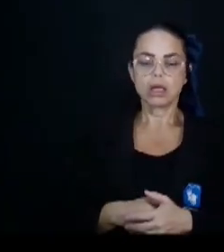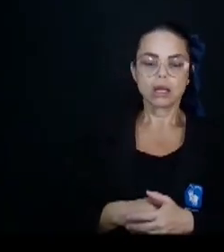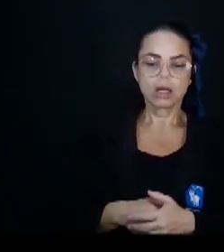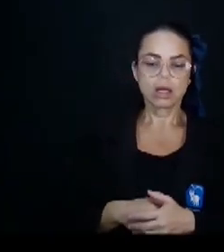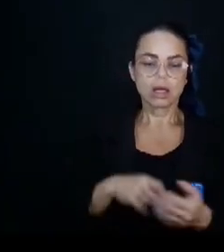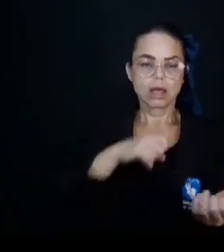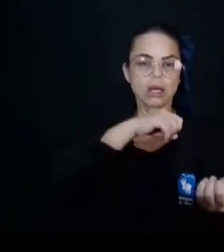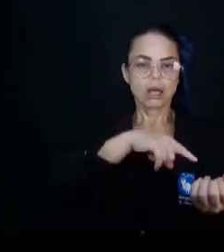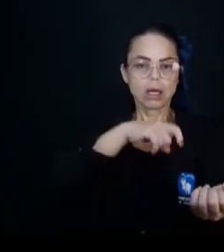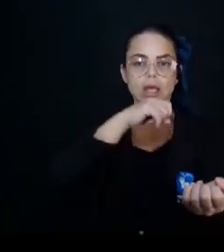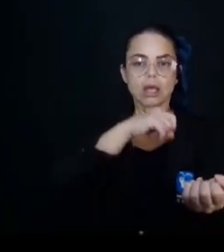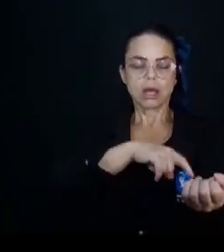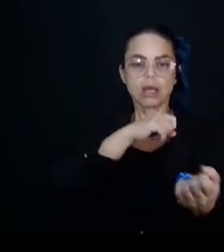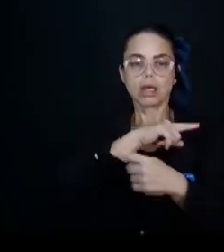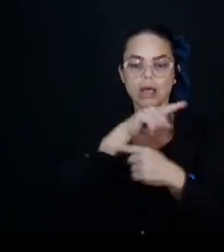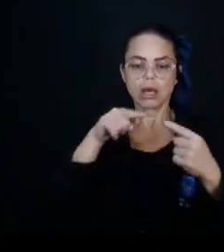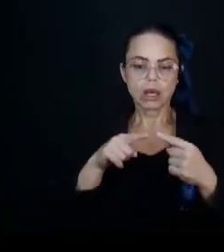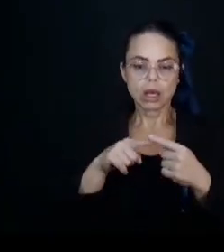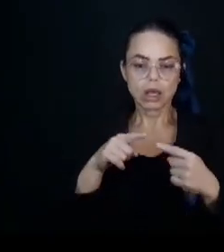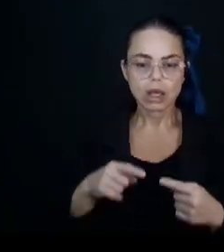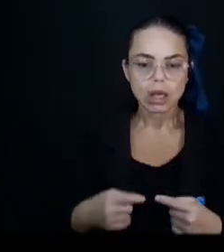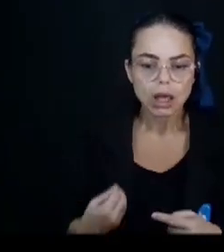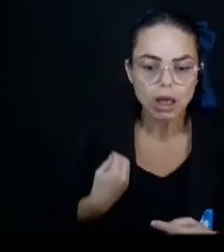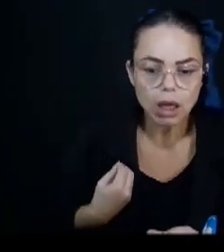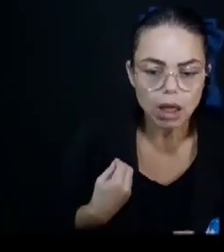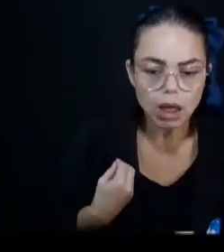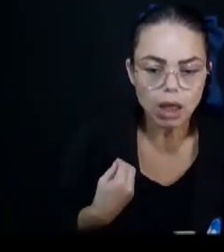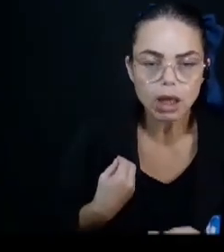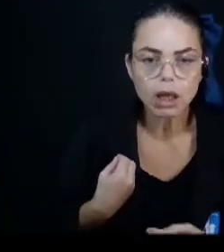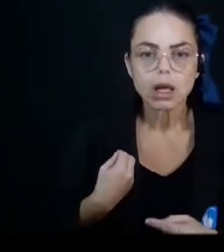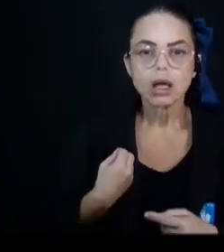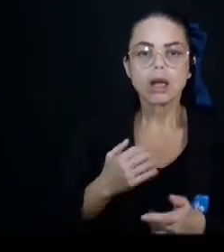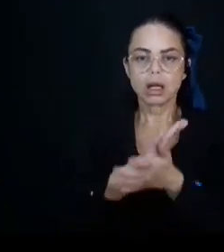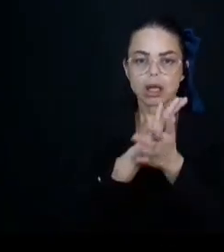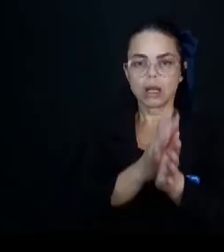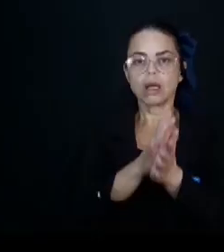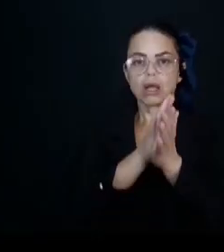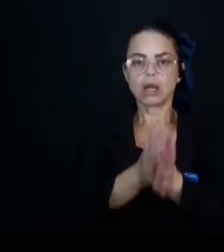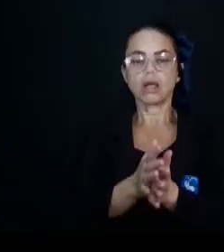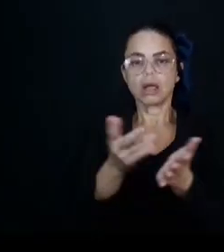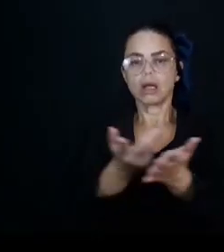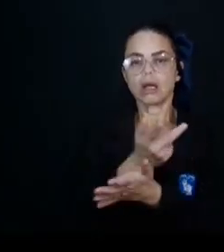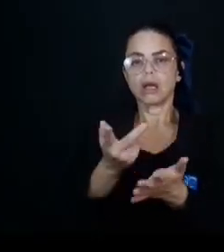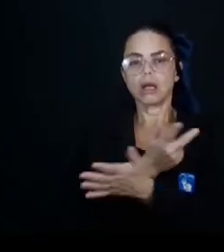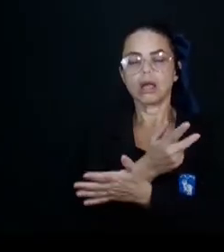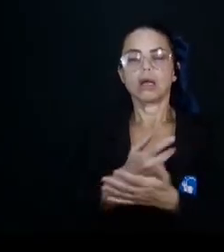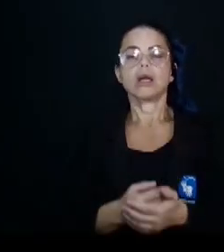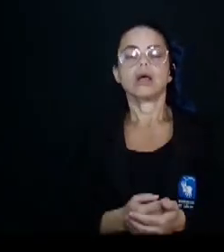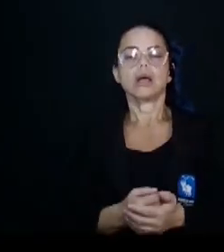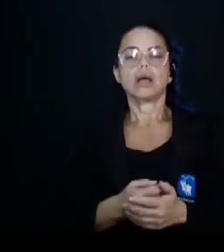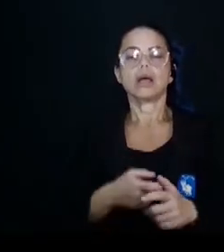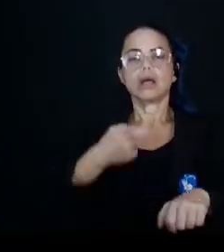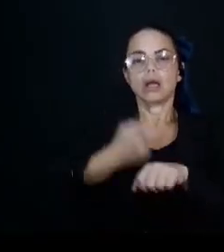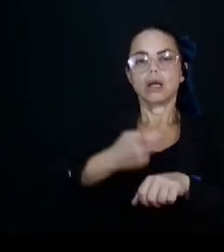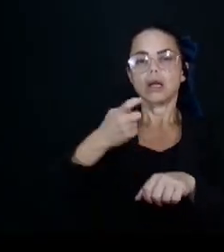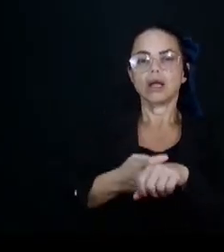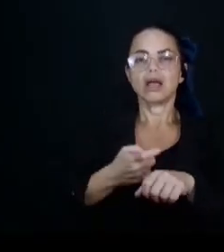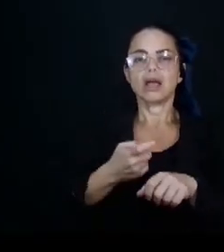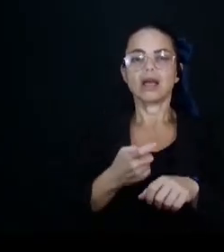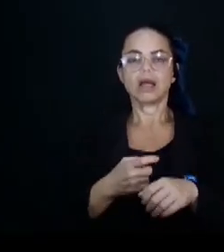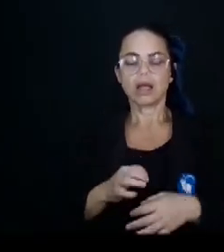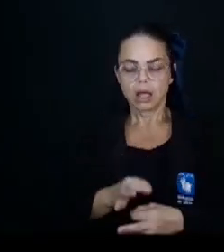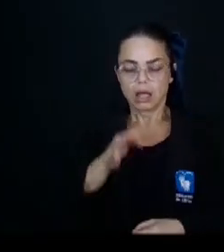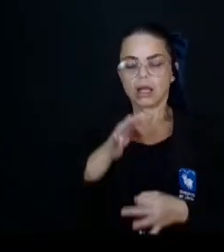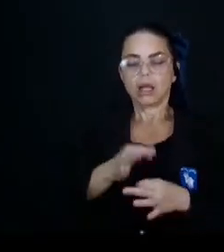intuito dela é matar a célula que está errada na medula óssea, Então, ela também age nas células que não estão erradas